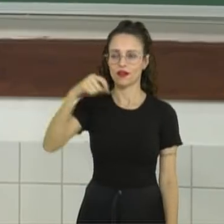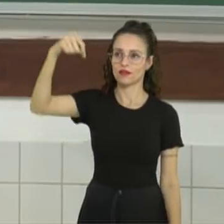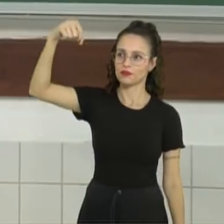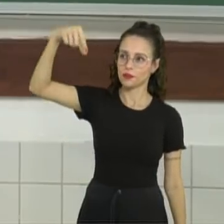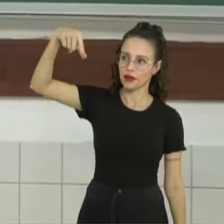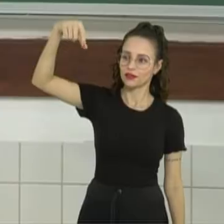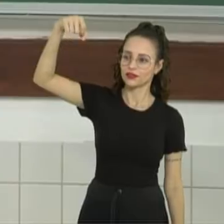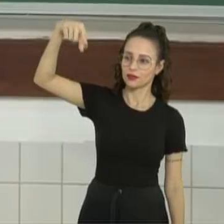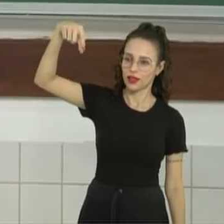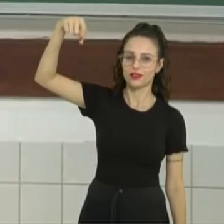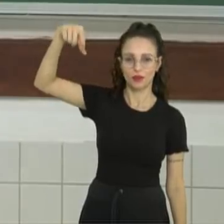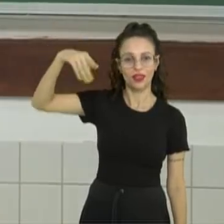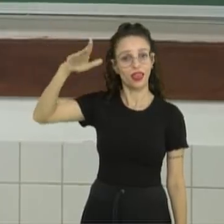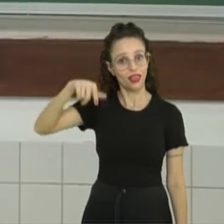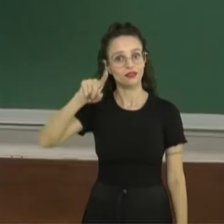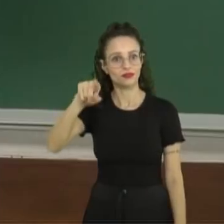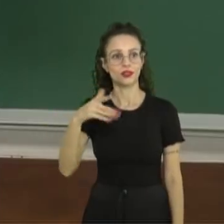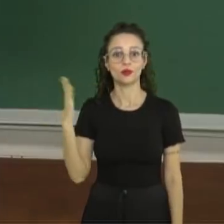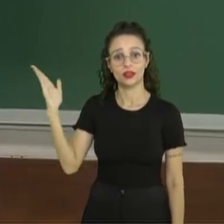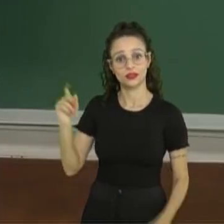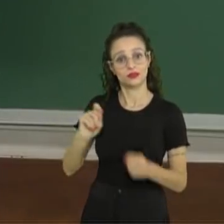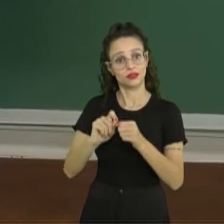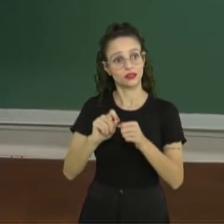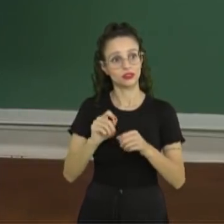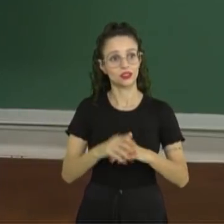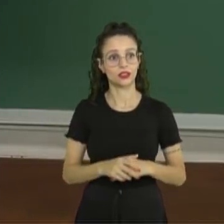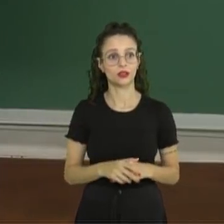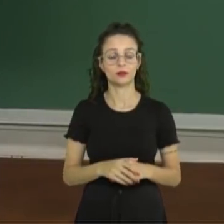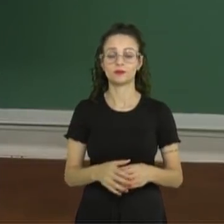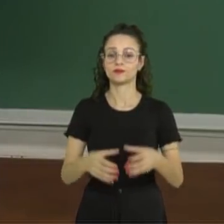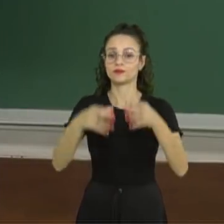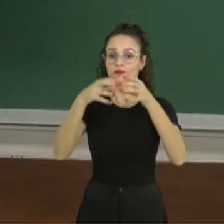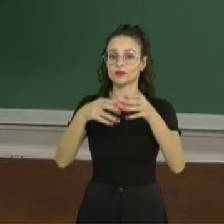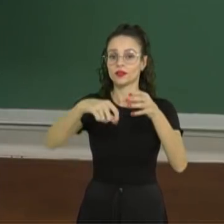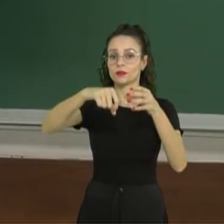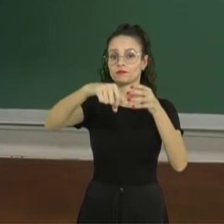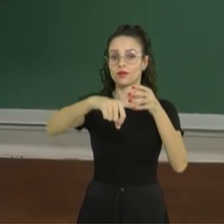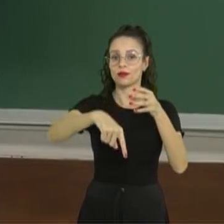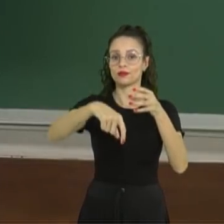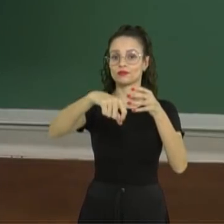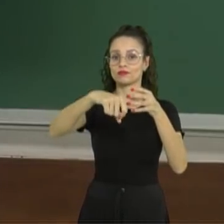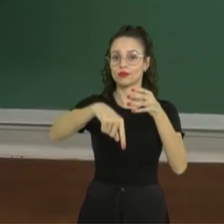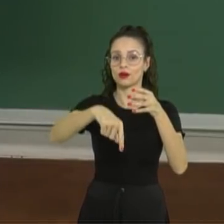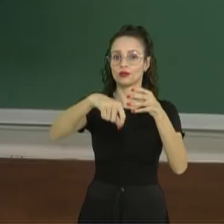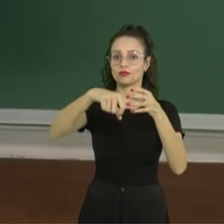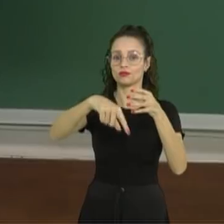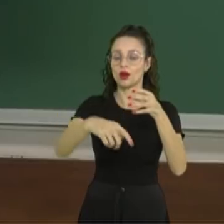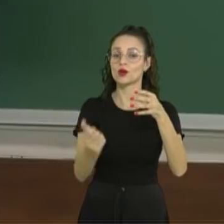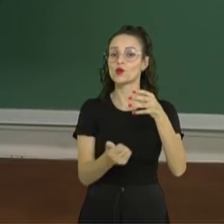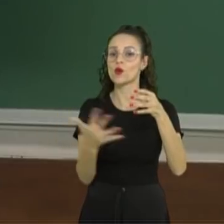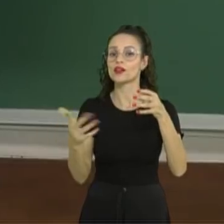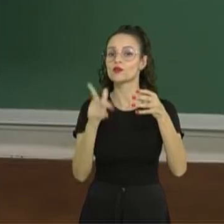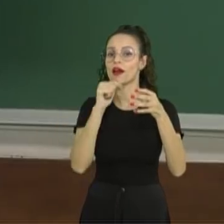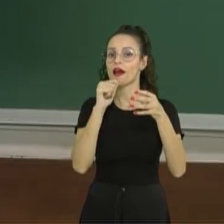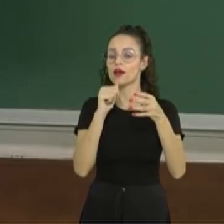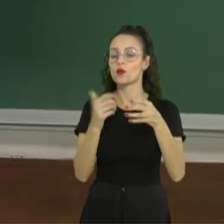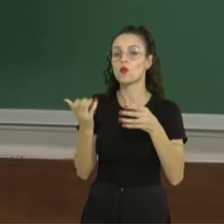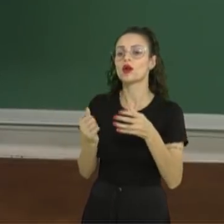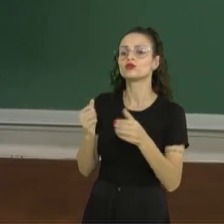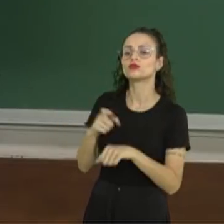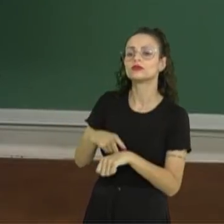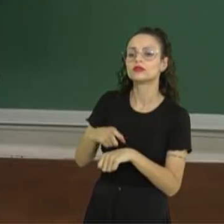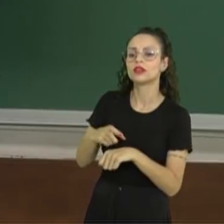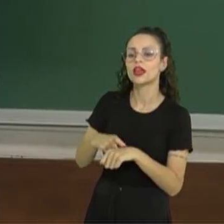no chão. É o que a clepsidra fazia, marcando a noção de tempo, uma quantidade de água, quanto tempo gastaria